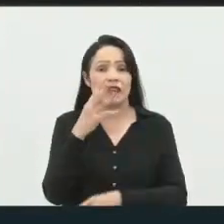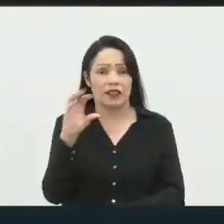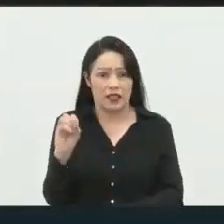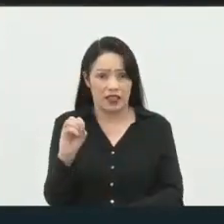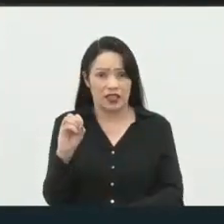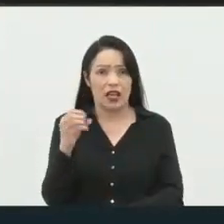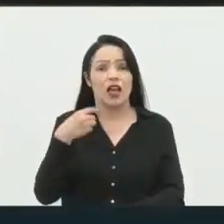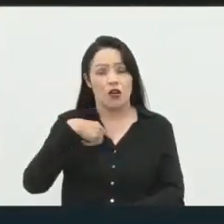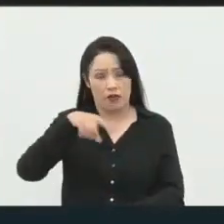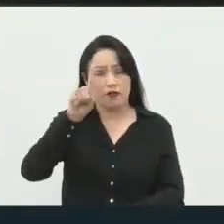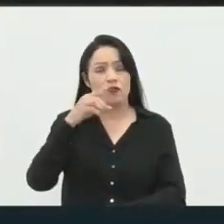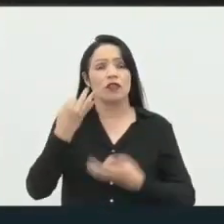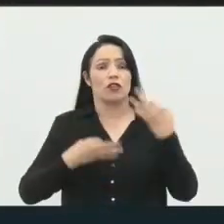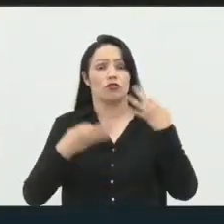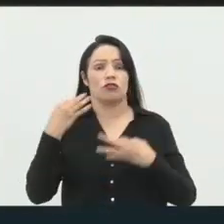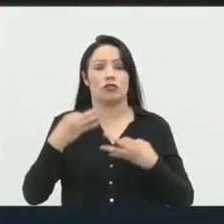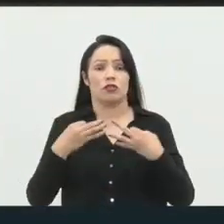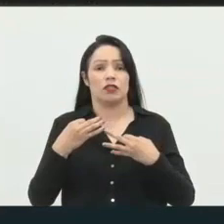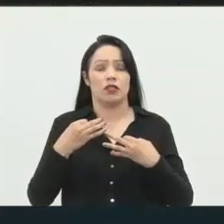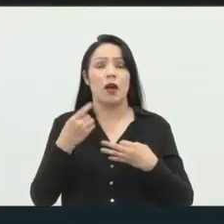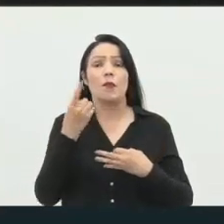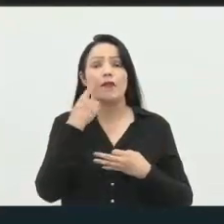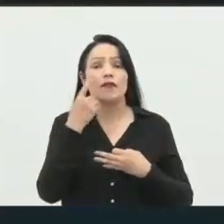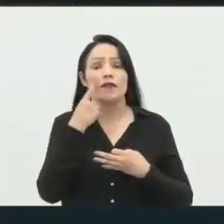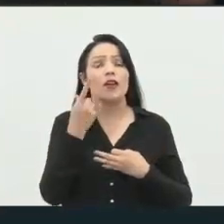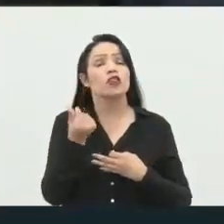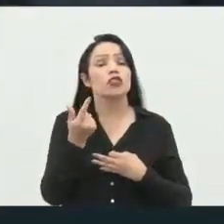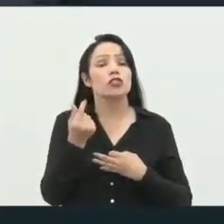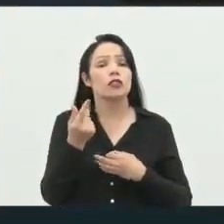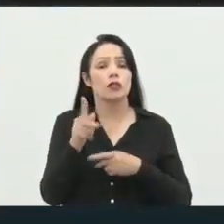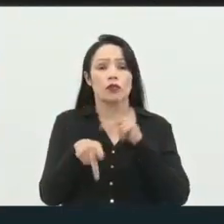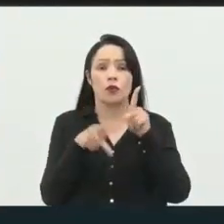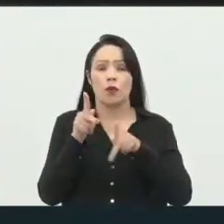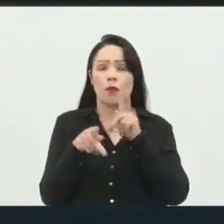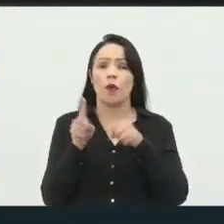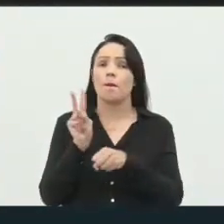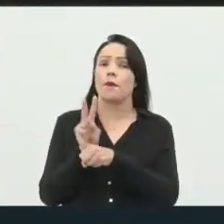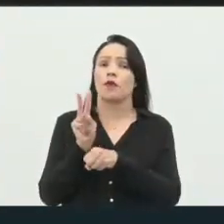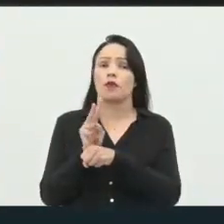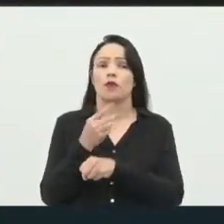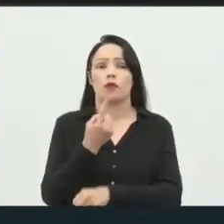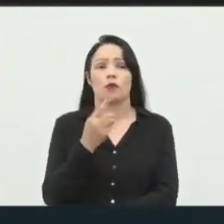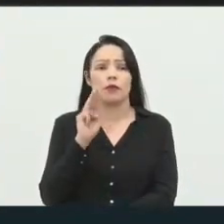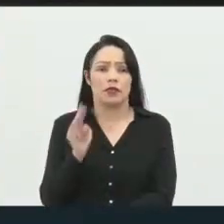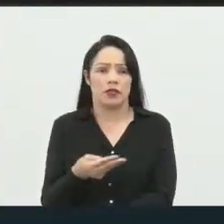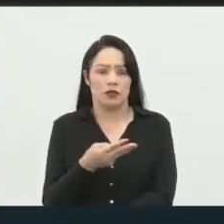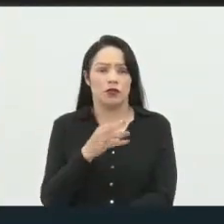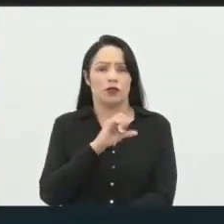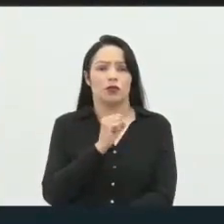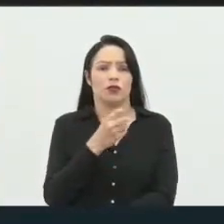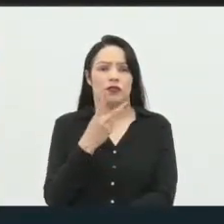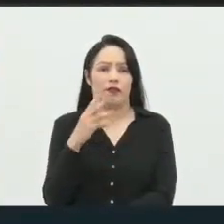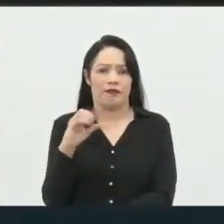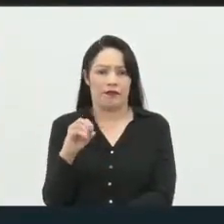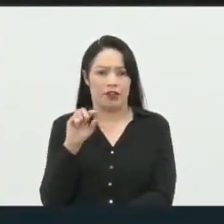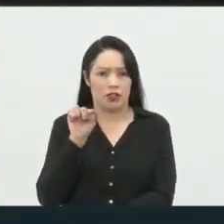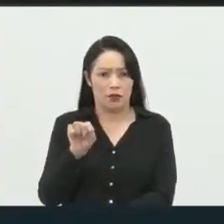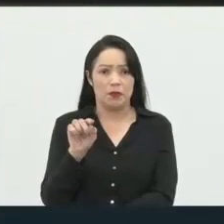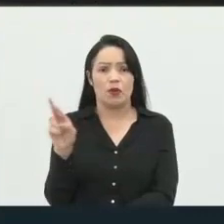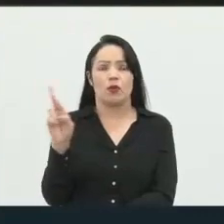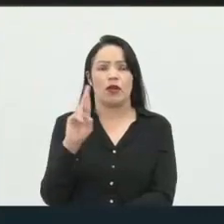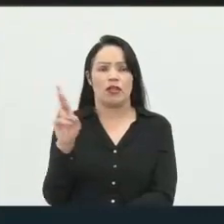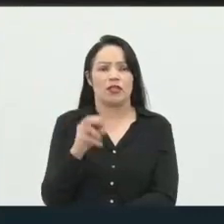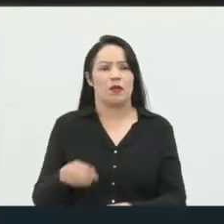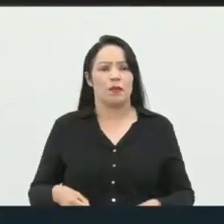popular para preservar o recurso público de um milhão e 820 mil reais que foi gasto pela